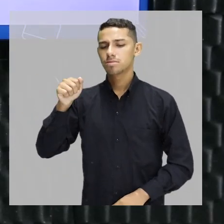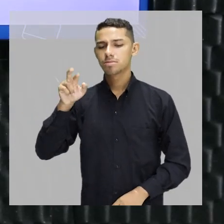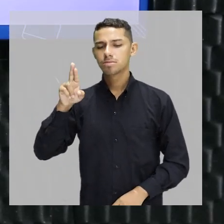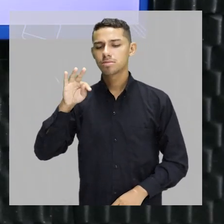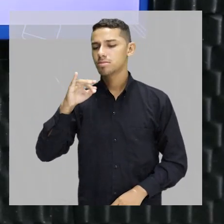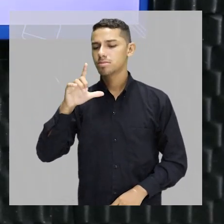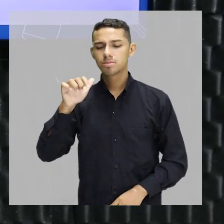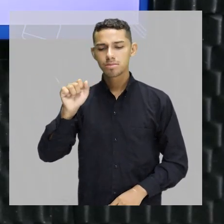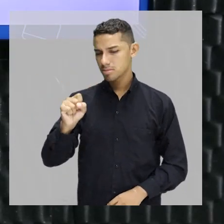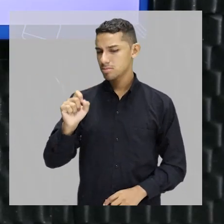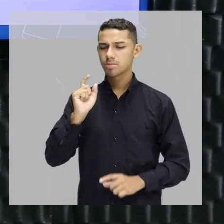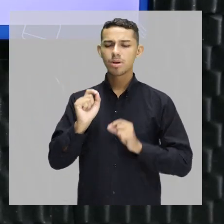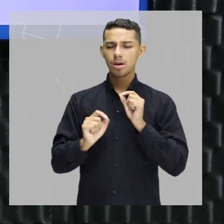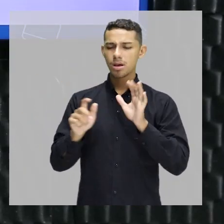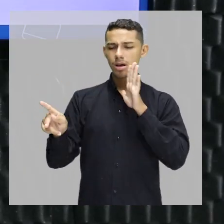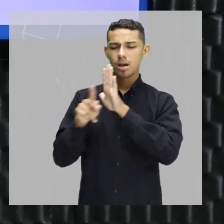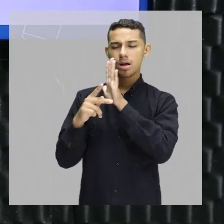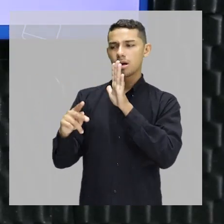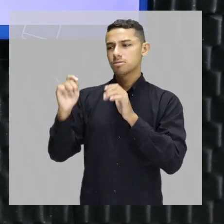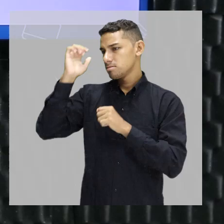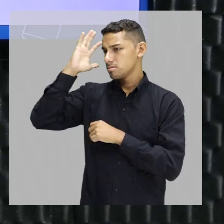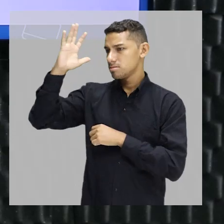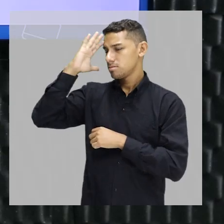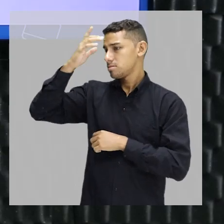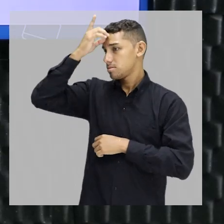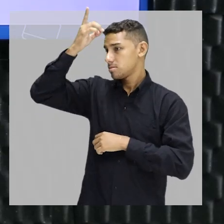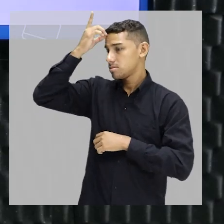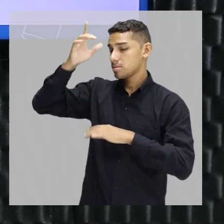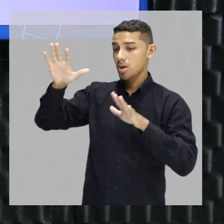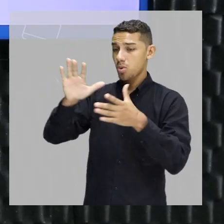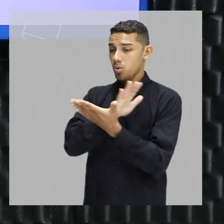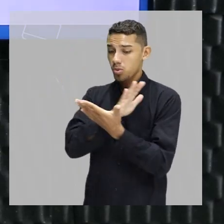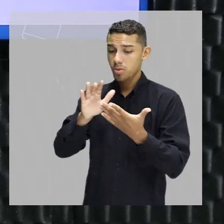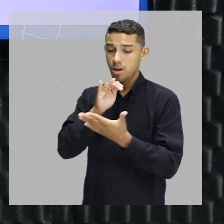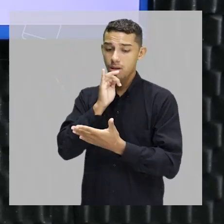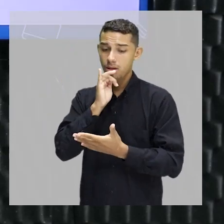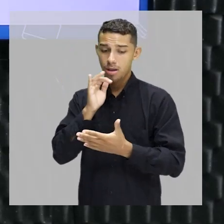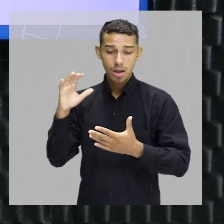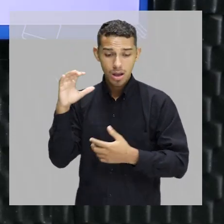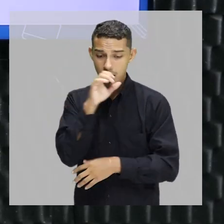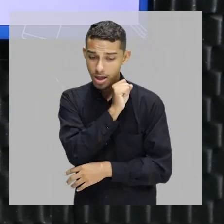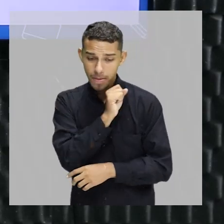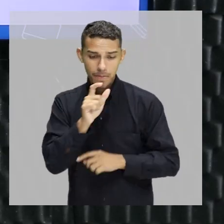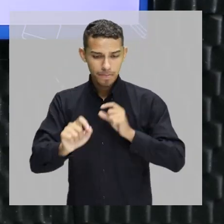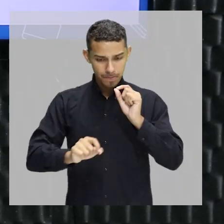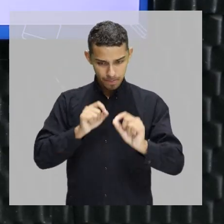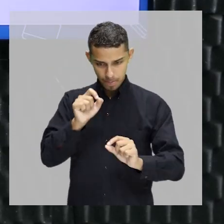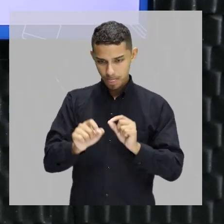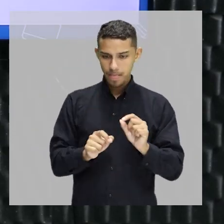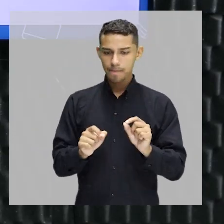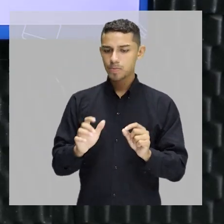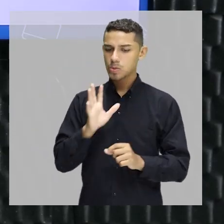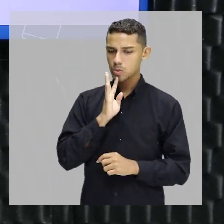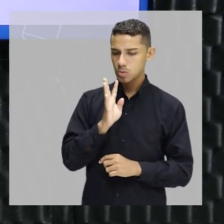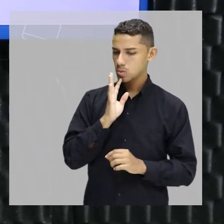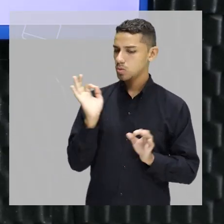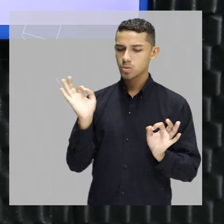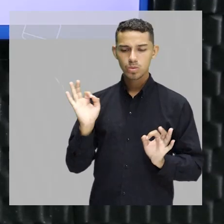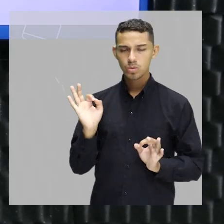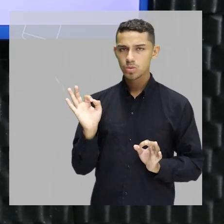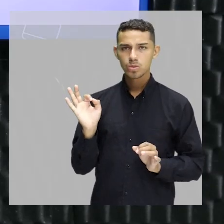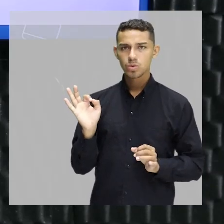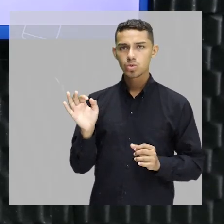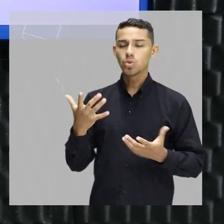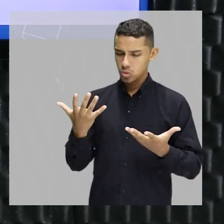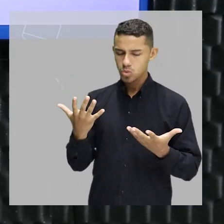né? Porque na ideia de algumas pessoas estava se mexendo com algo que não se conhecia, mas muito pelo contrário, se